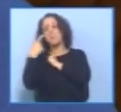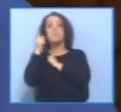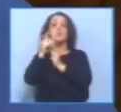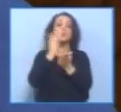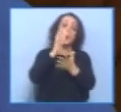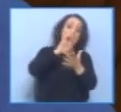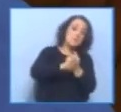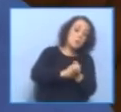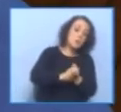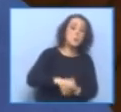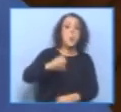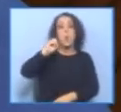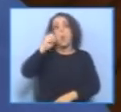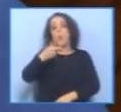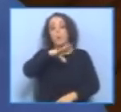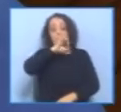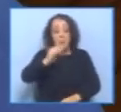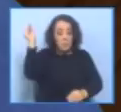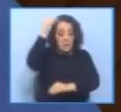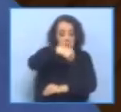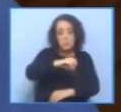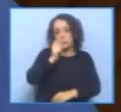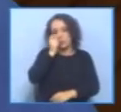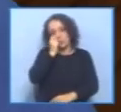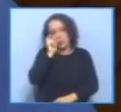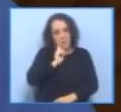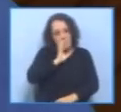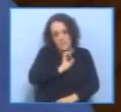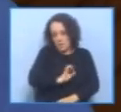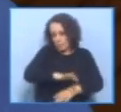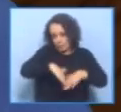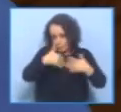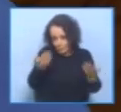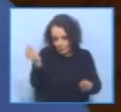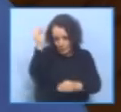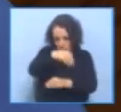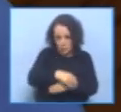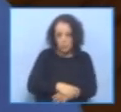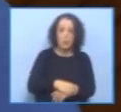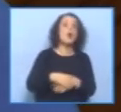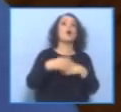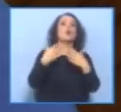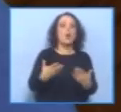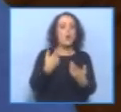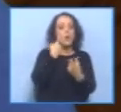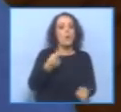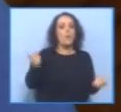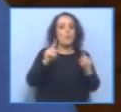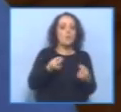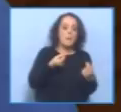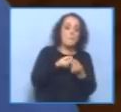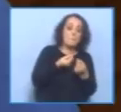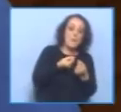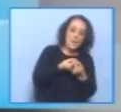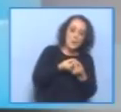aproximam-se da paróquia, ou estão mais próximos, ou entram na igreja, ou ficam no adro, ou, de